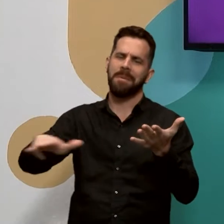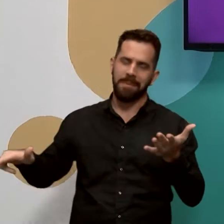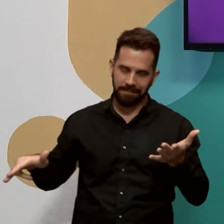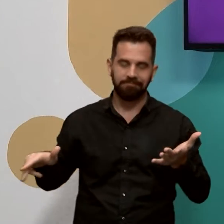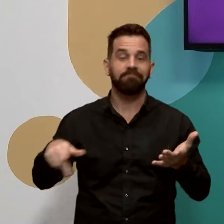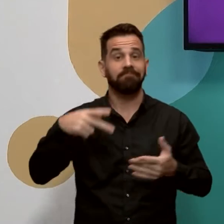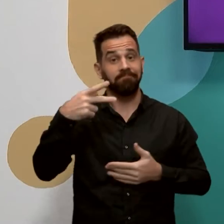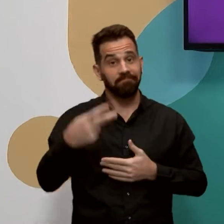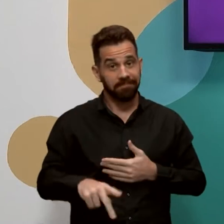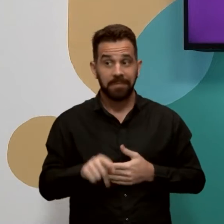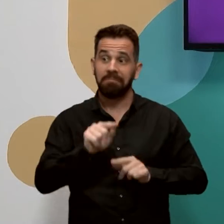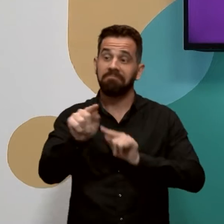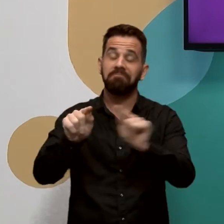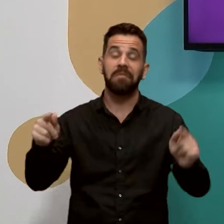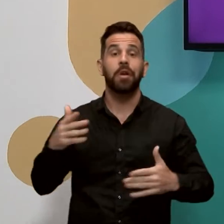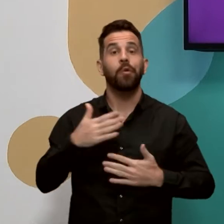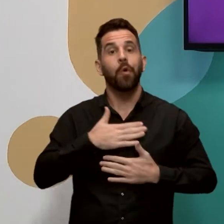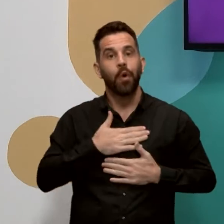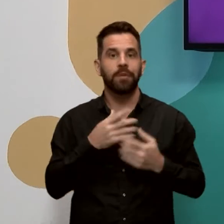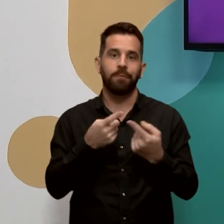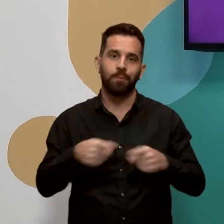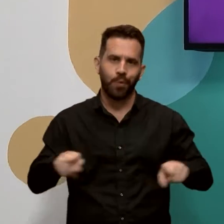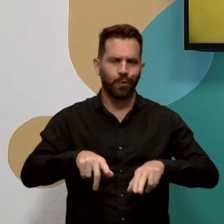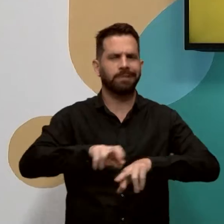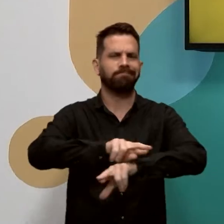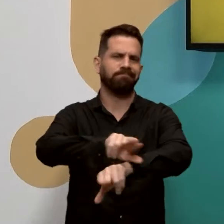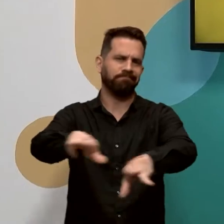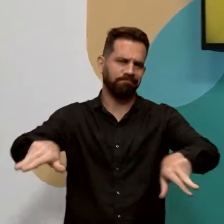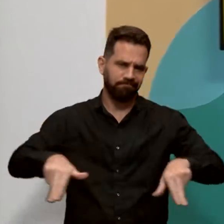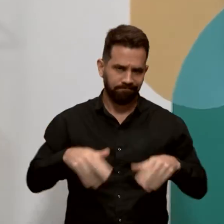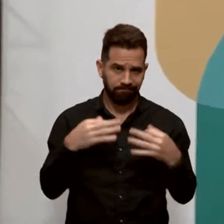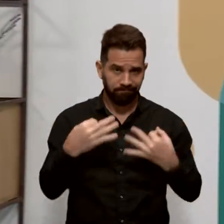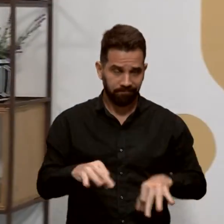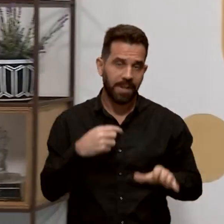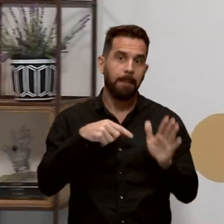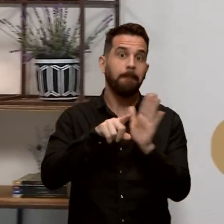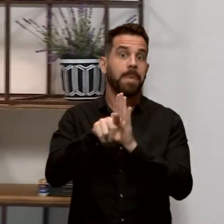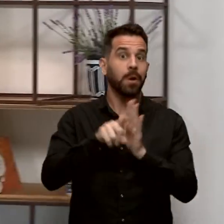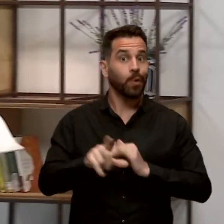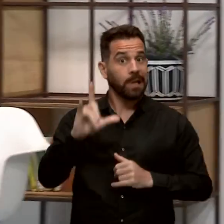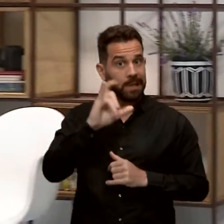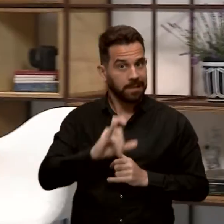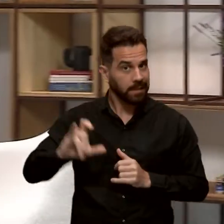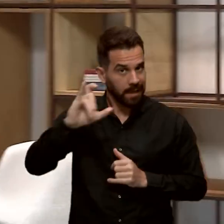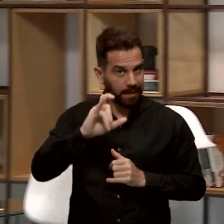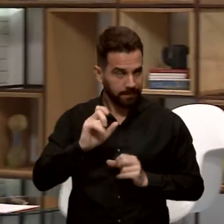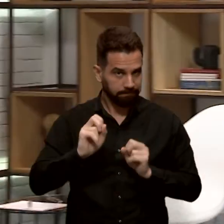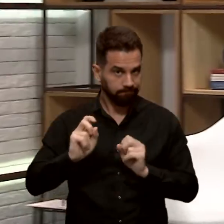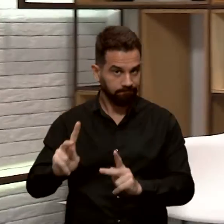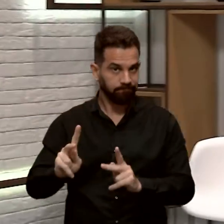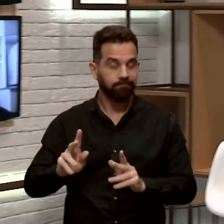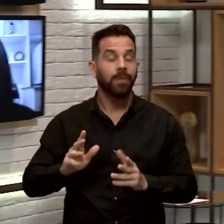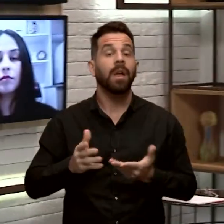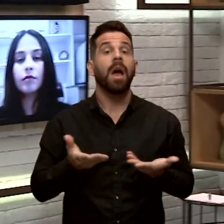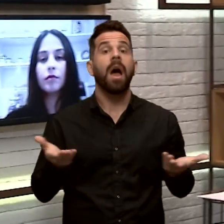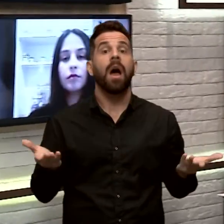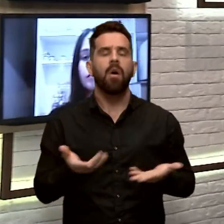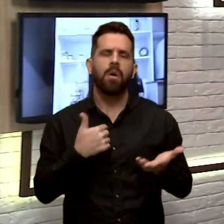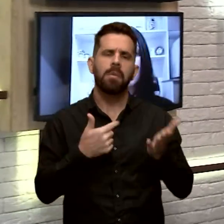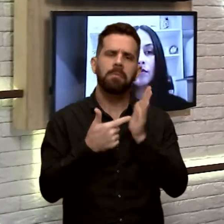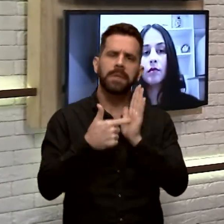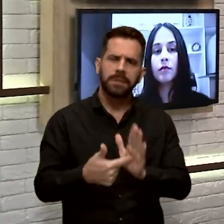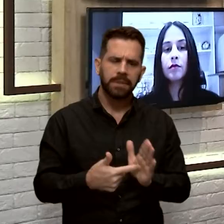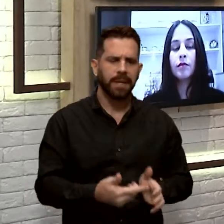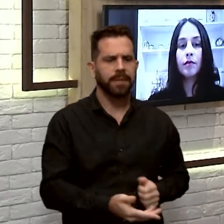musical do público, acho que é isso, né? Essas foram as perguntinhas que a gente fez por lá. Agora eu vou apresentar para vocês quem veio conversar com a gente, bater esse papo super